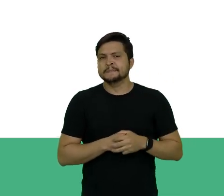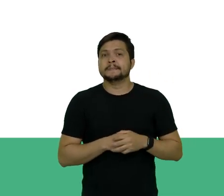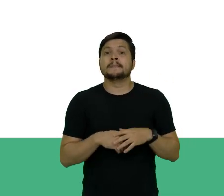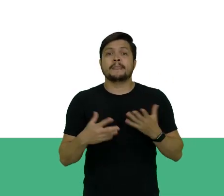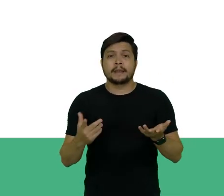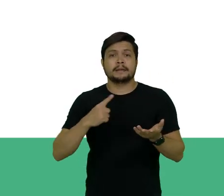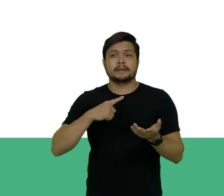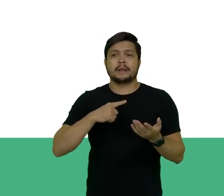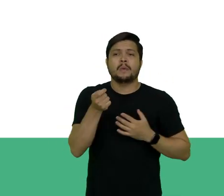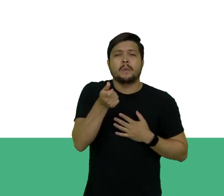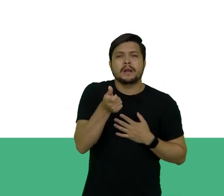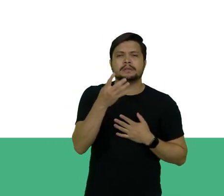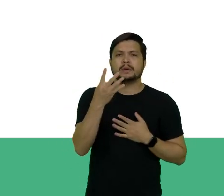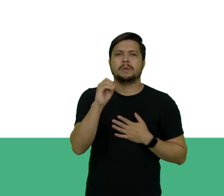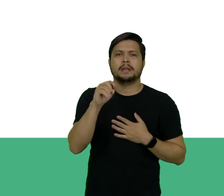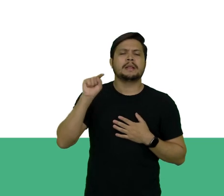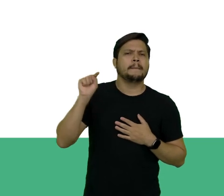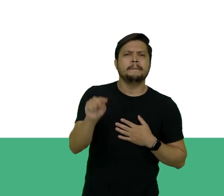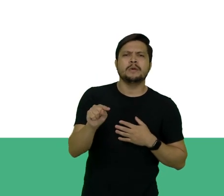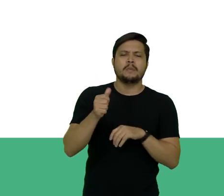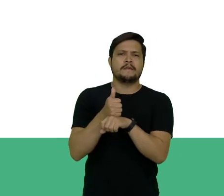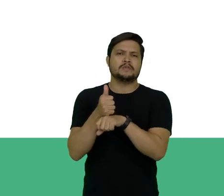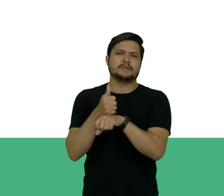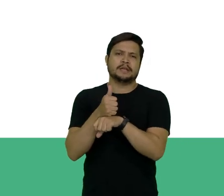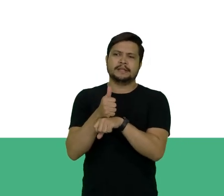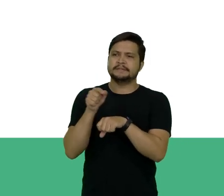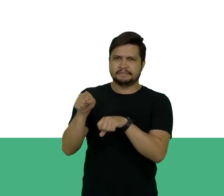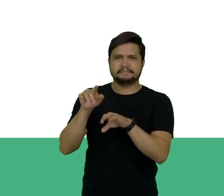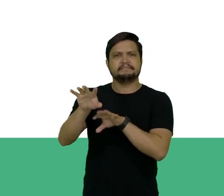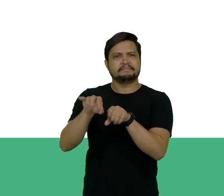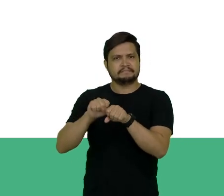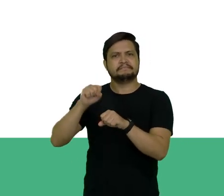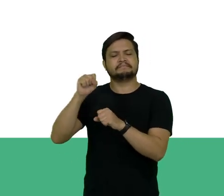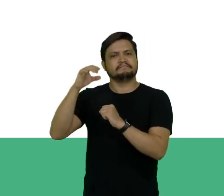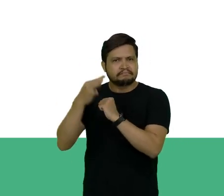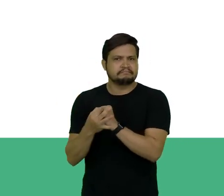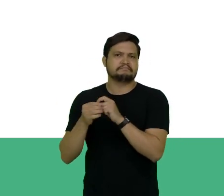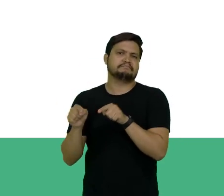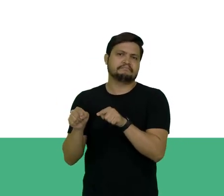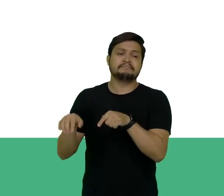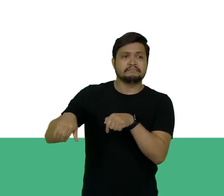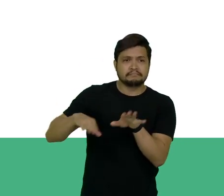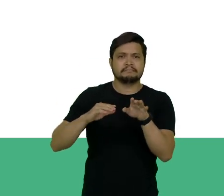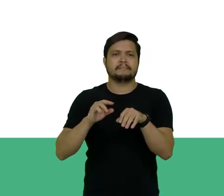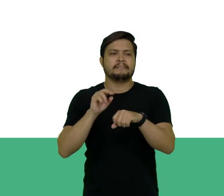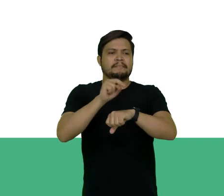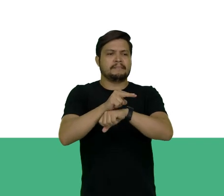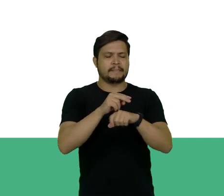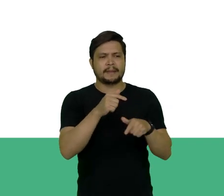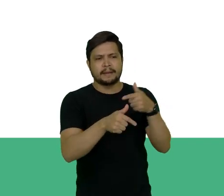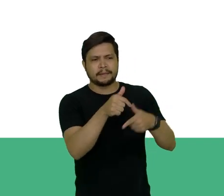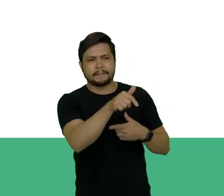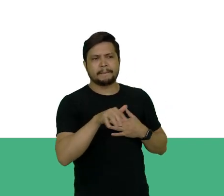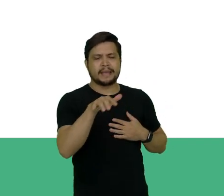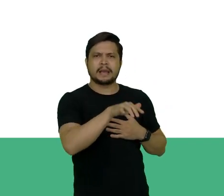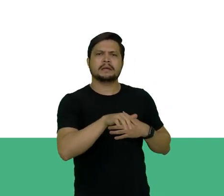nós somos quase 40 mil profissionais, segundo a ABZ, que estamos aí no mercado atuando